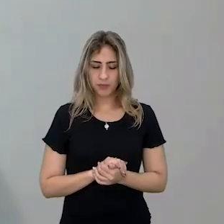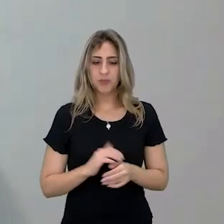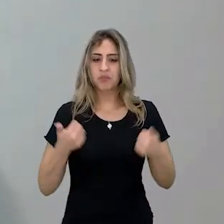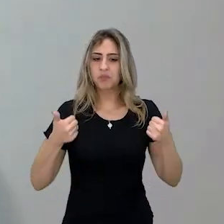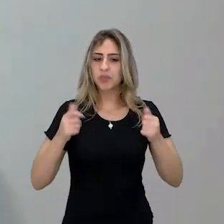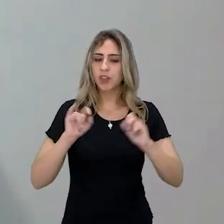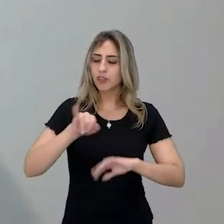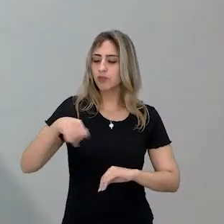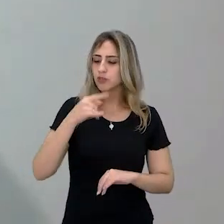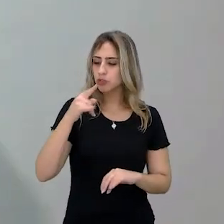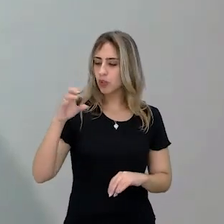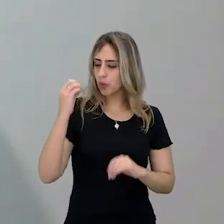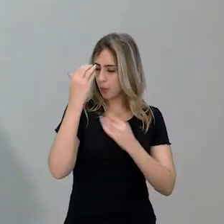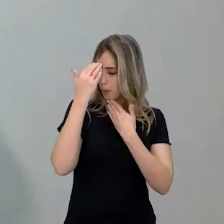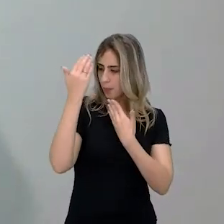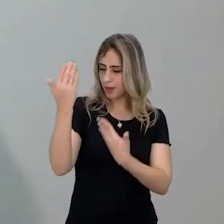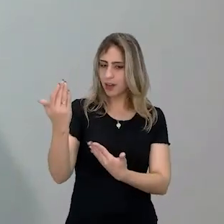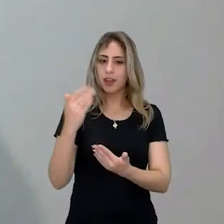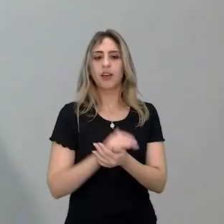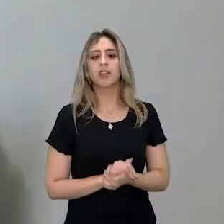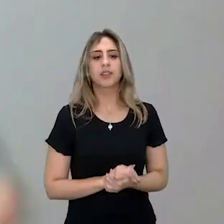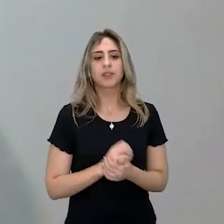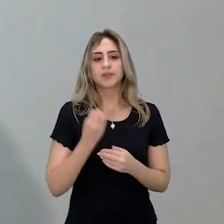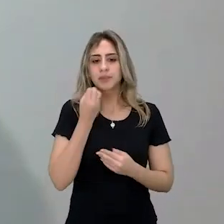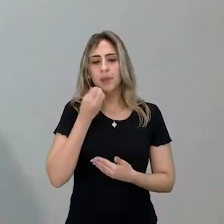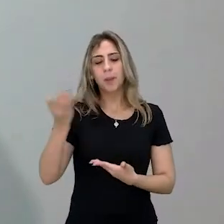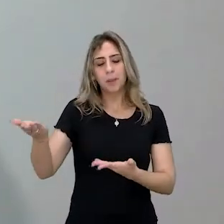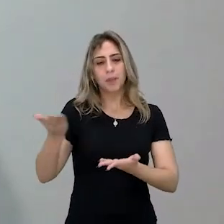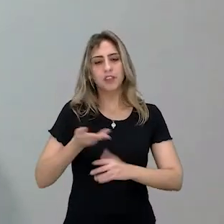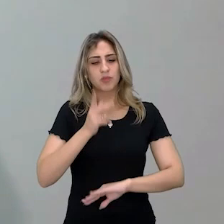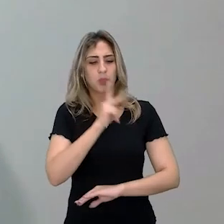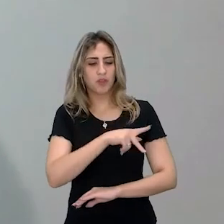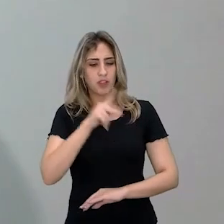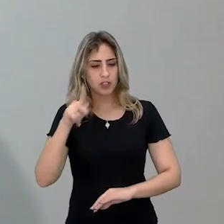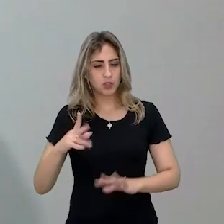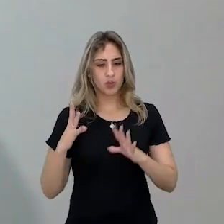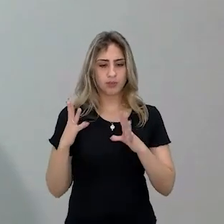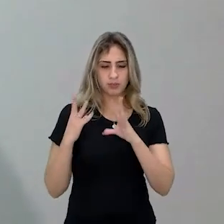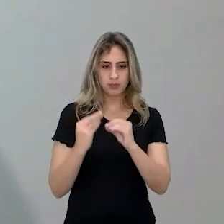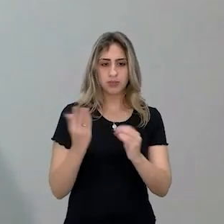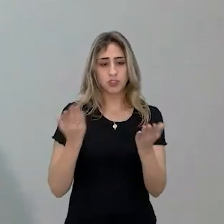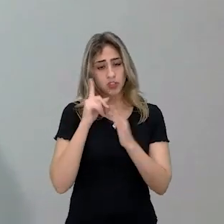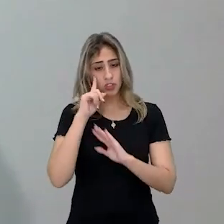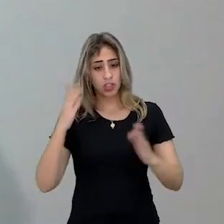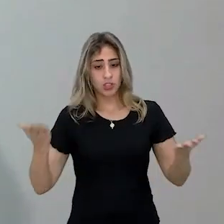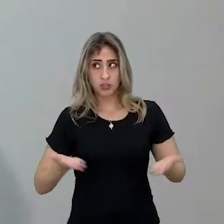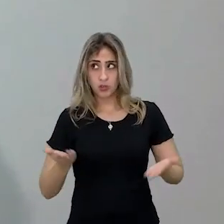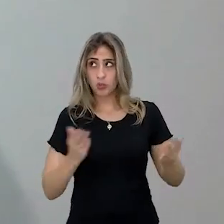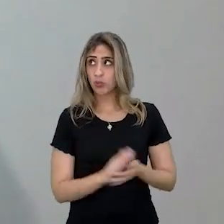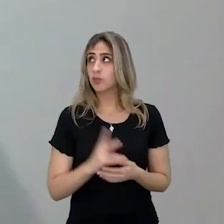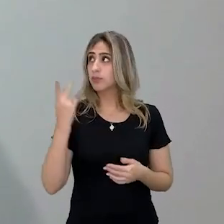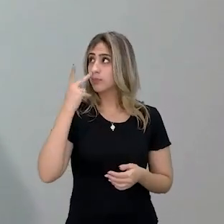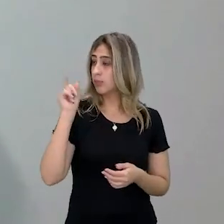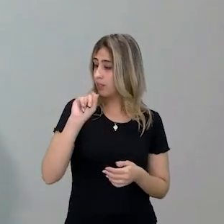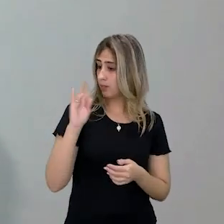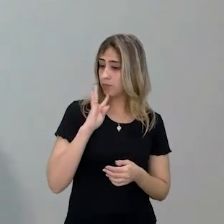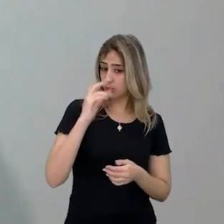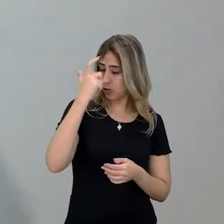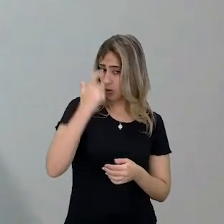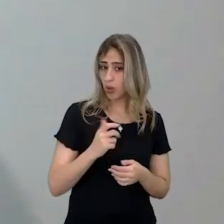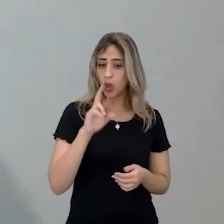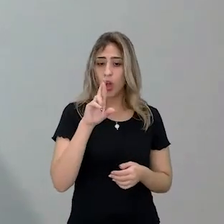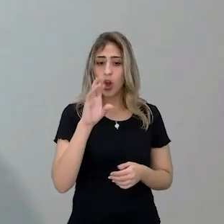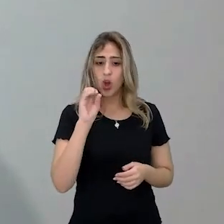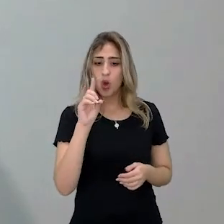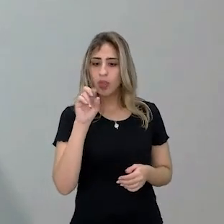Beleza, João, muito obrigado. Sejam bem-vindos, professores e professoras, no dia de hoje. Para quem não me conhece, meu nome é